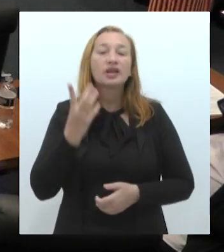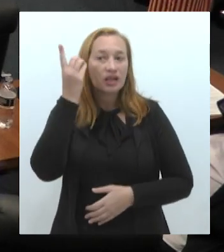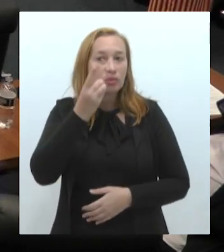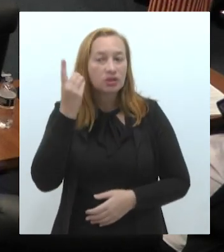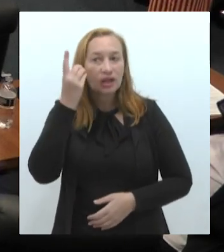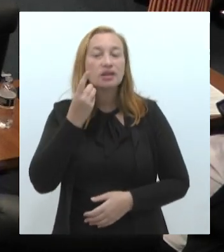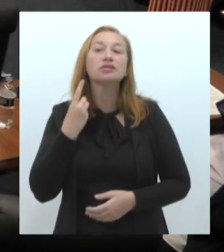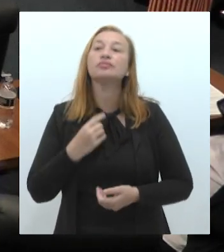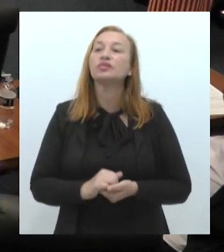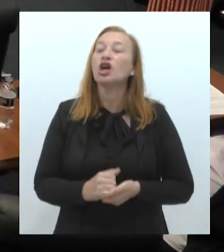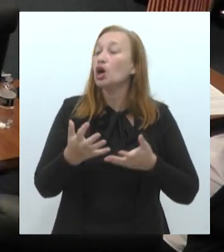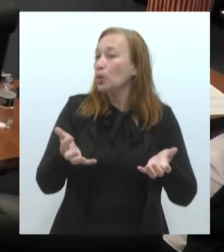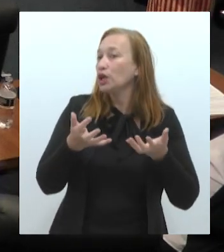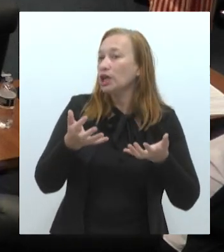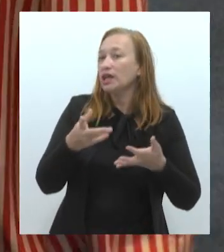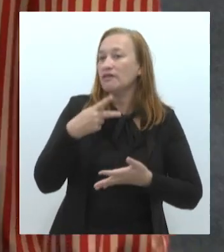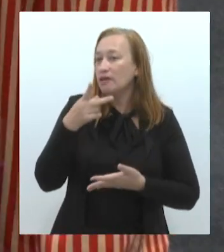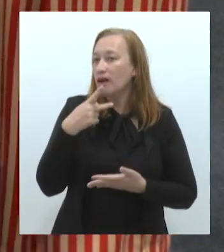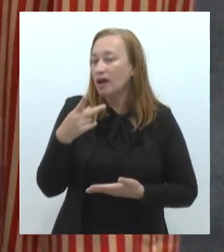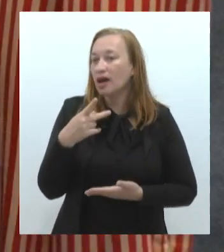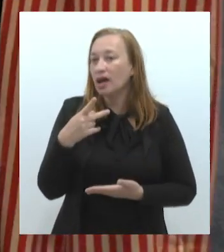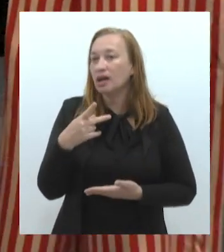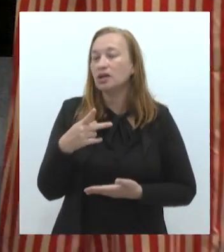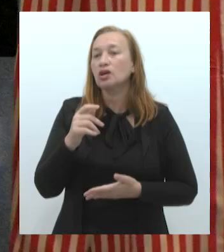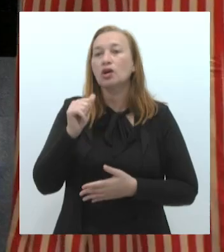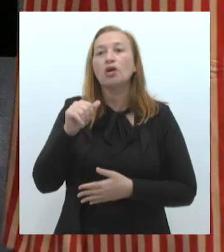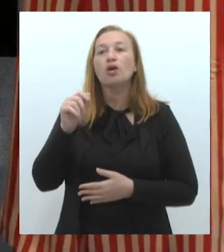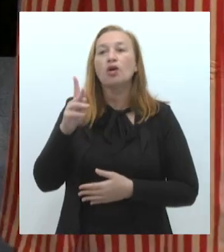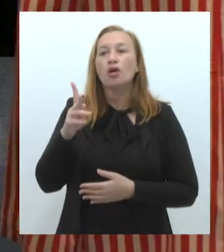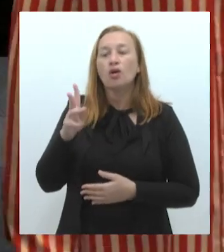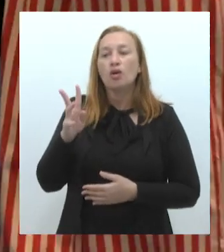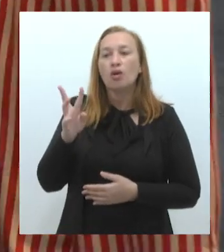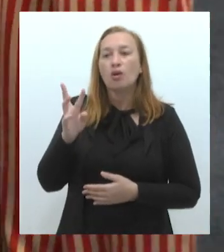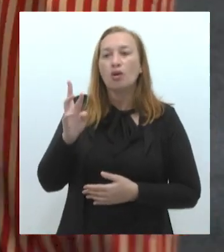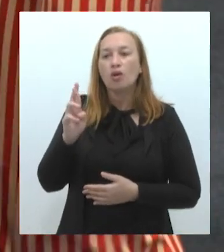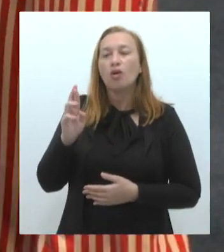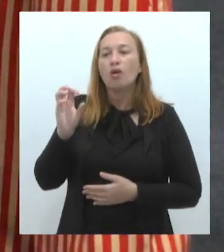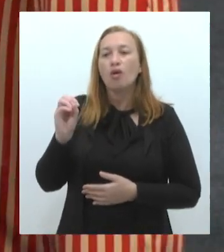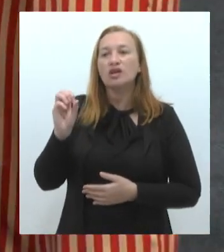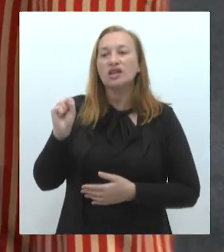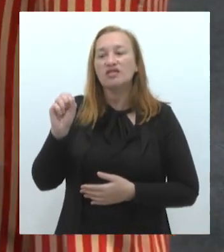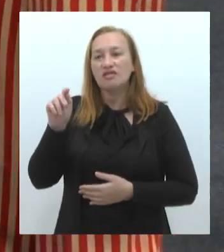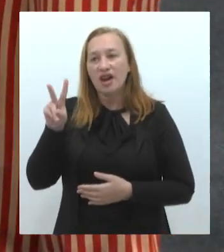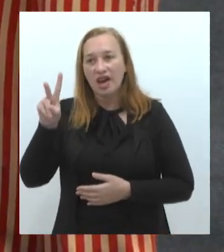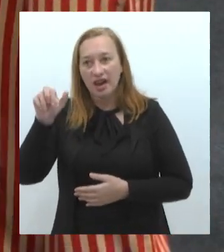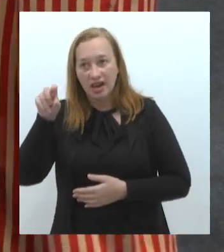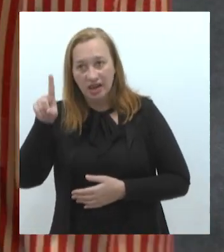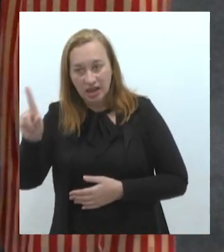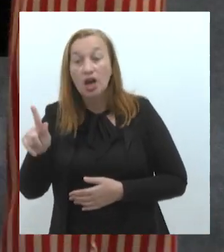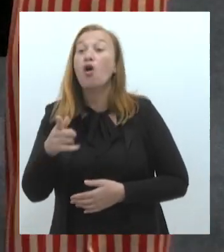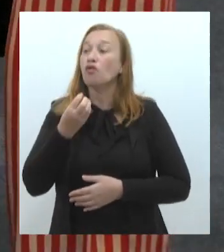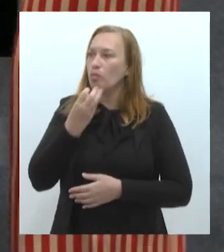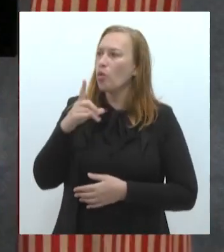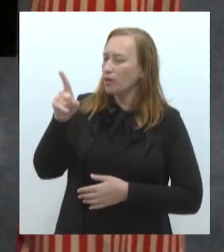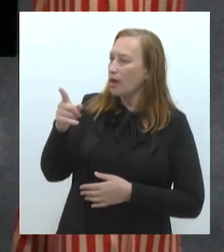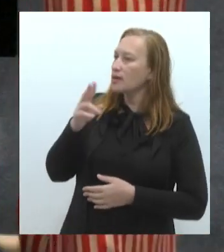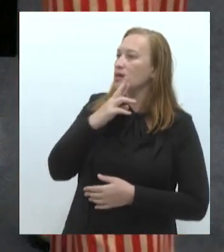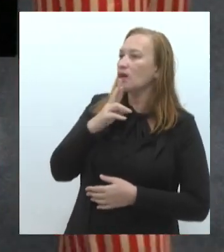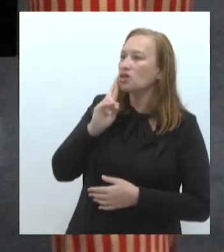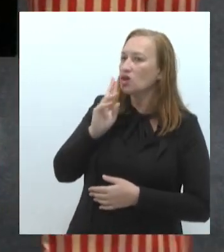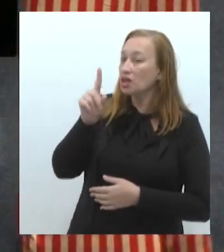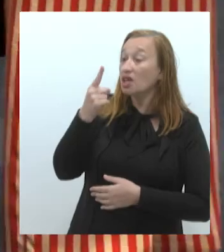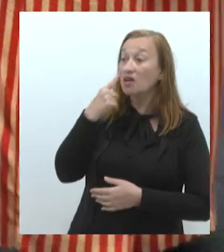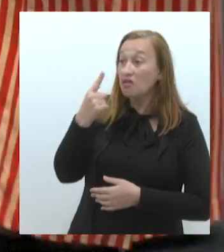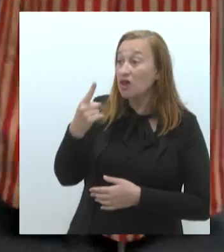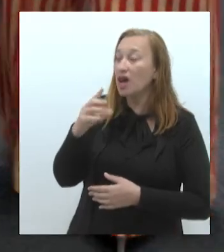deputado. Eu queria dizer, Rosenberg, foi boa ideia essa do restaurante, até porque tem que ver com a campanha da